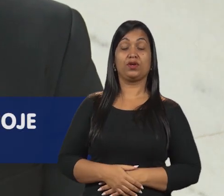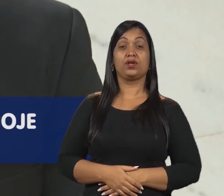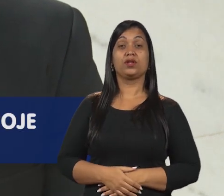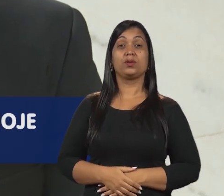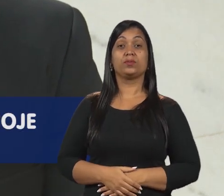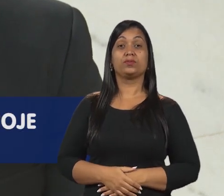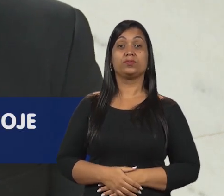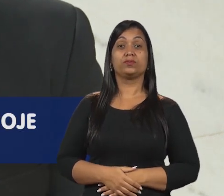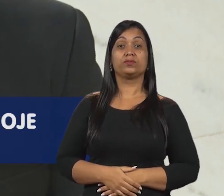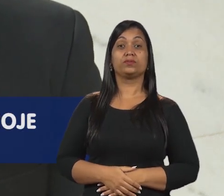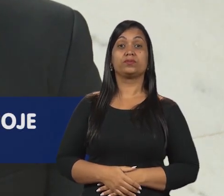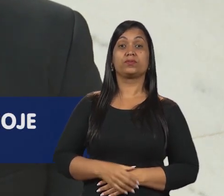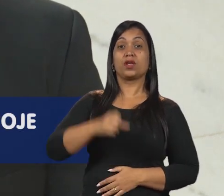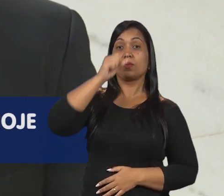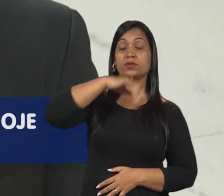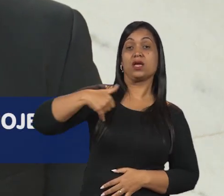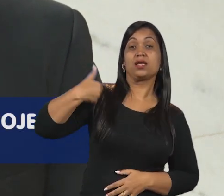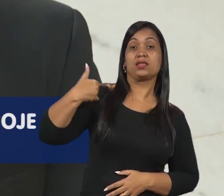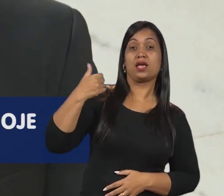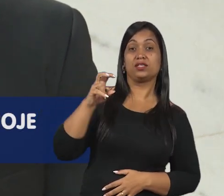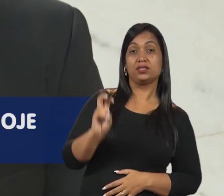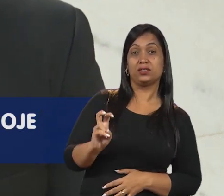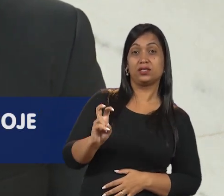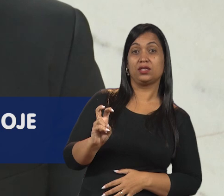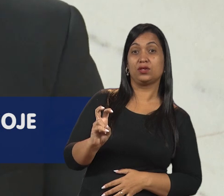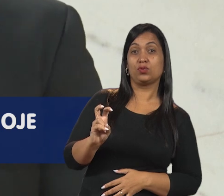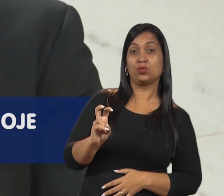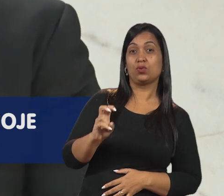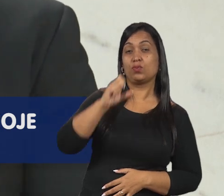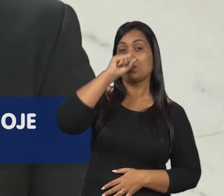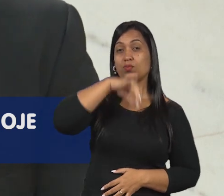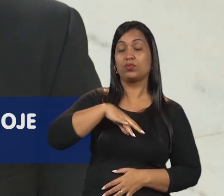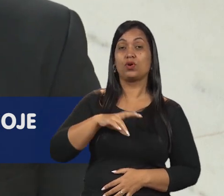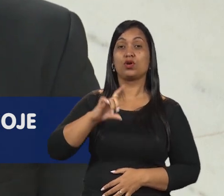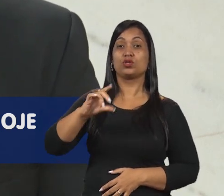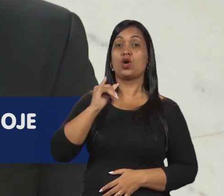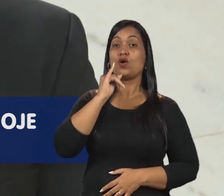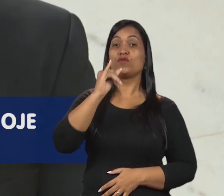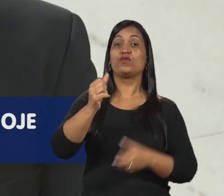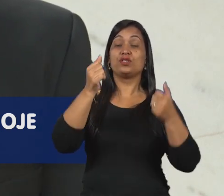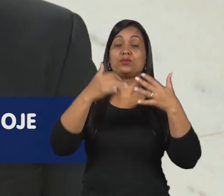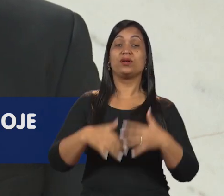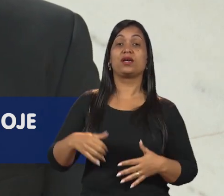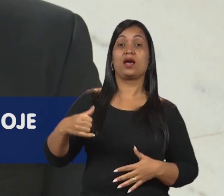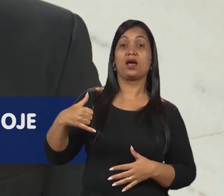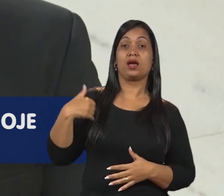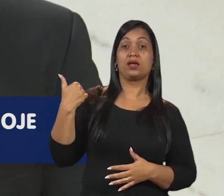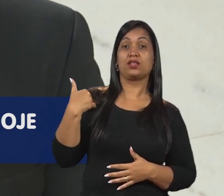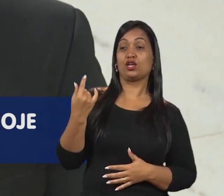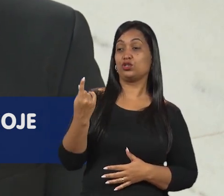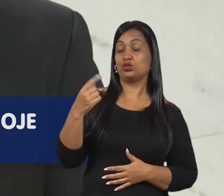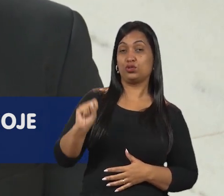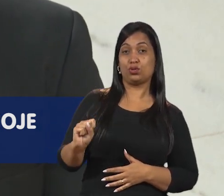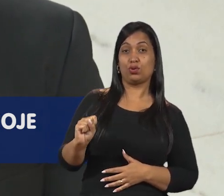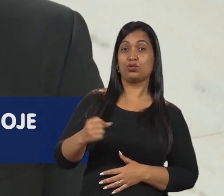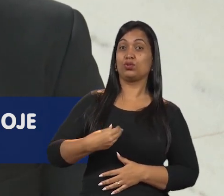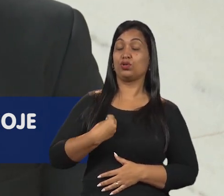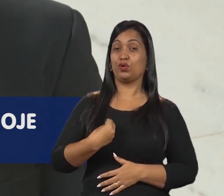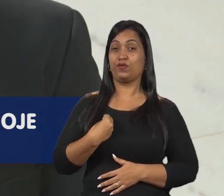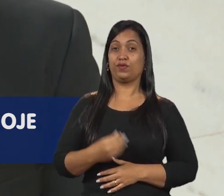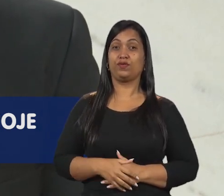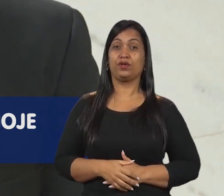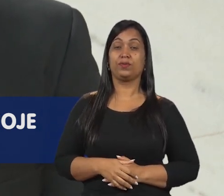isso. Sofri um abuso com 5 anos de idade, fui falar sobre somente com 18 anos de idade e eu vivi isso,